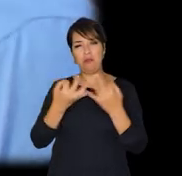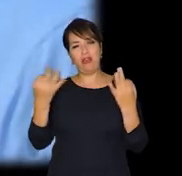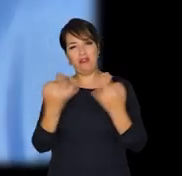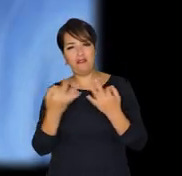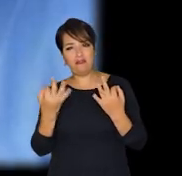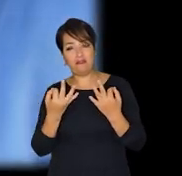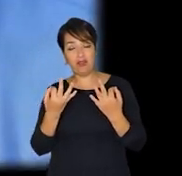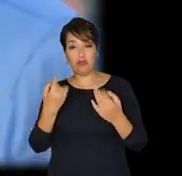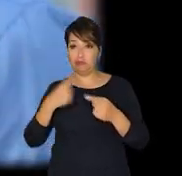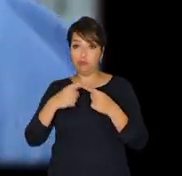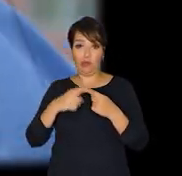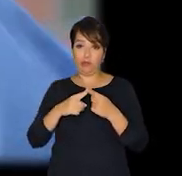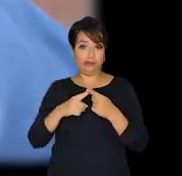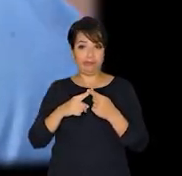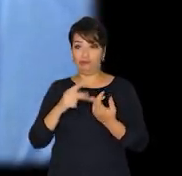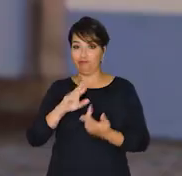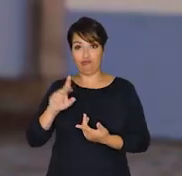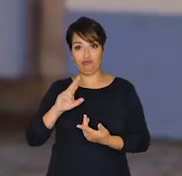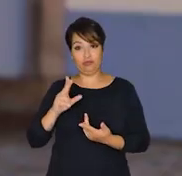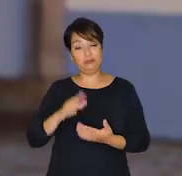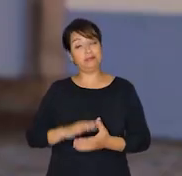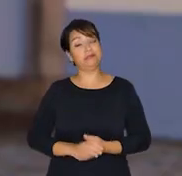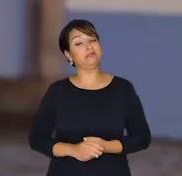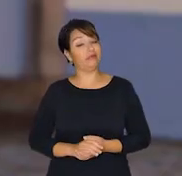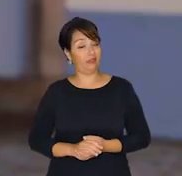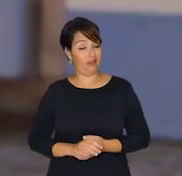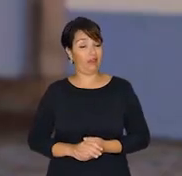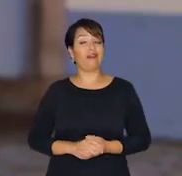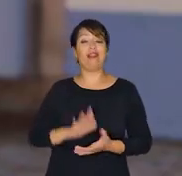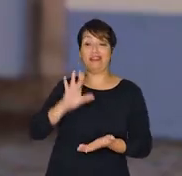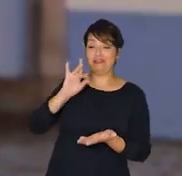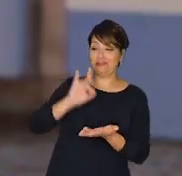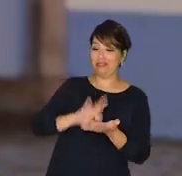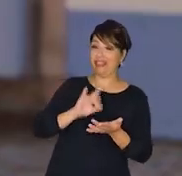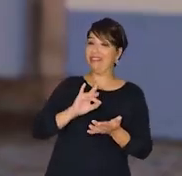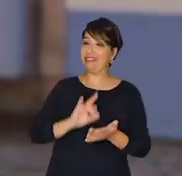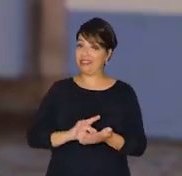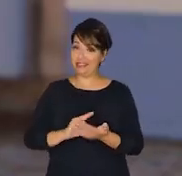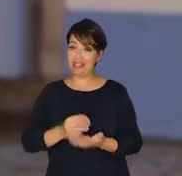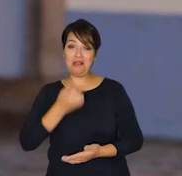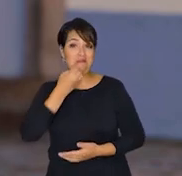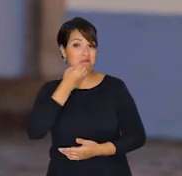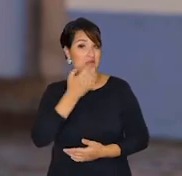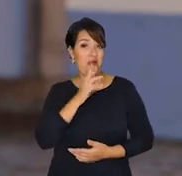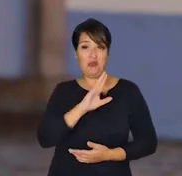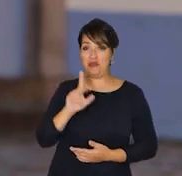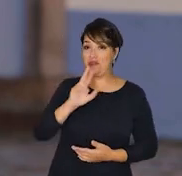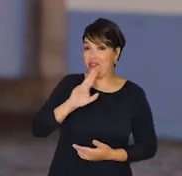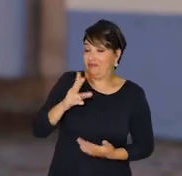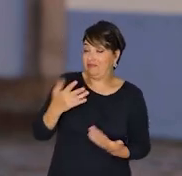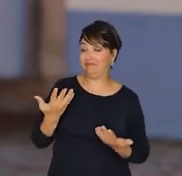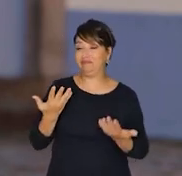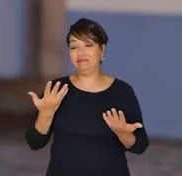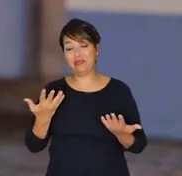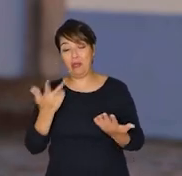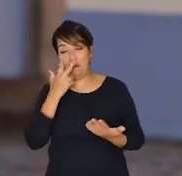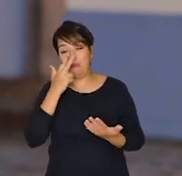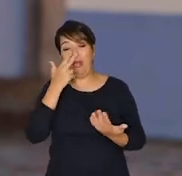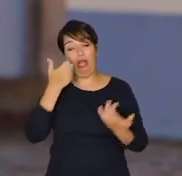perfeito, até porque não tá. E não tá mesmo, não. Adora se fazer de